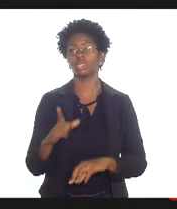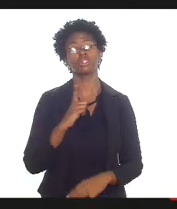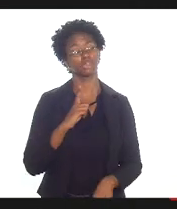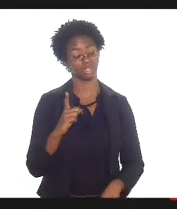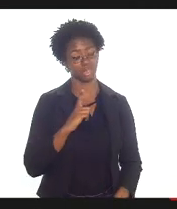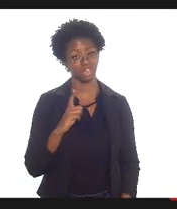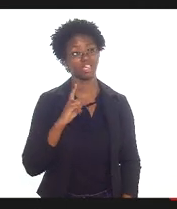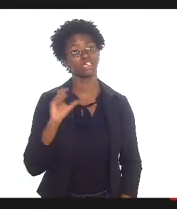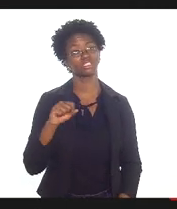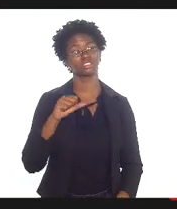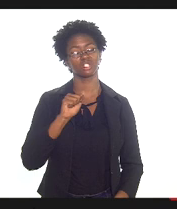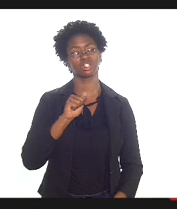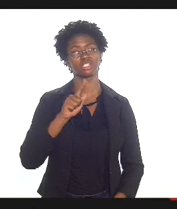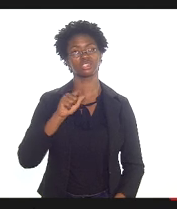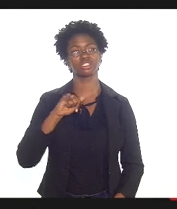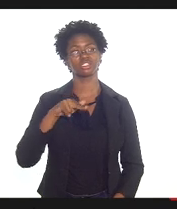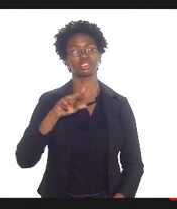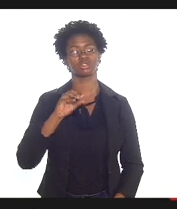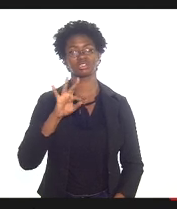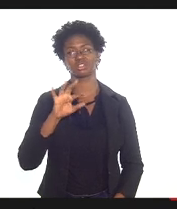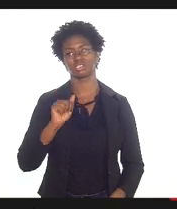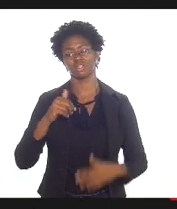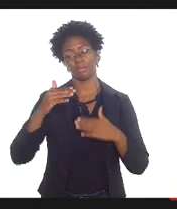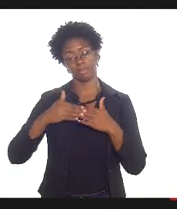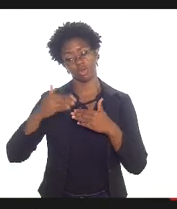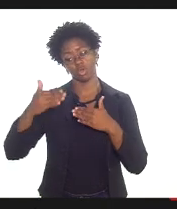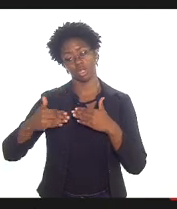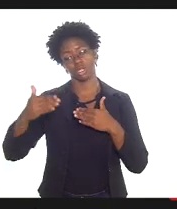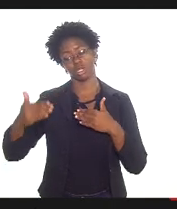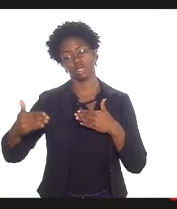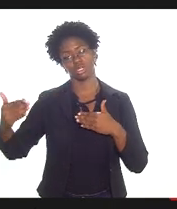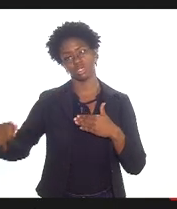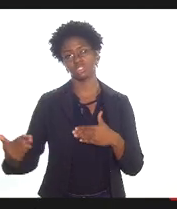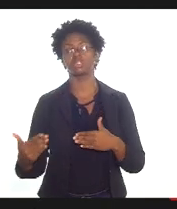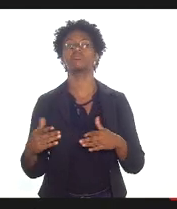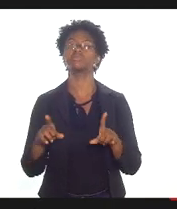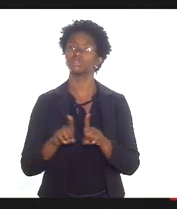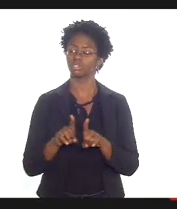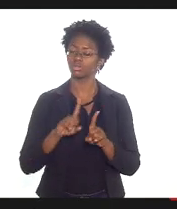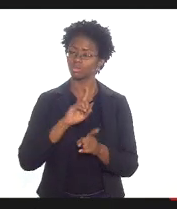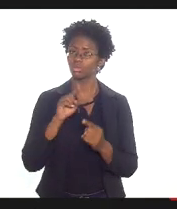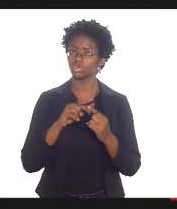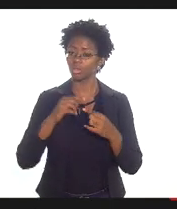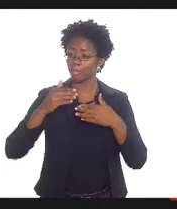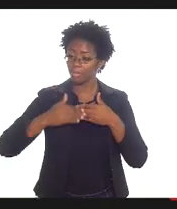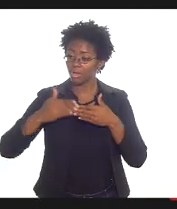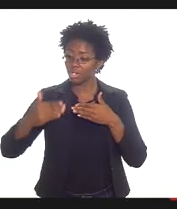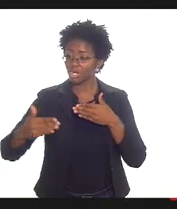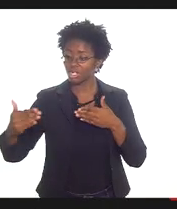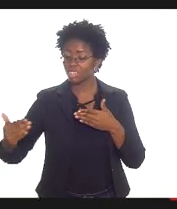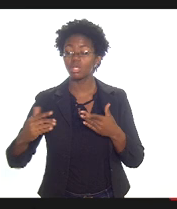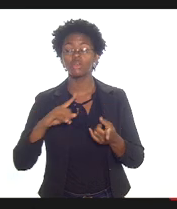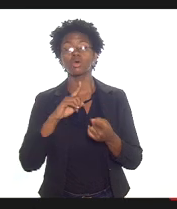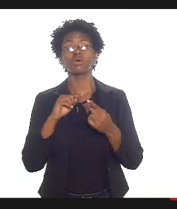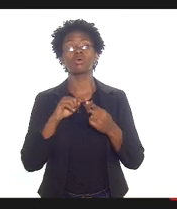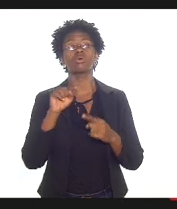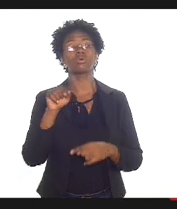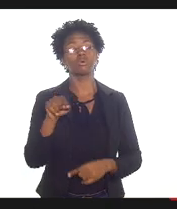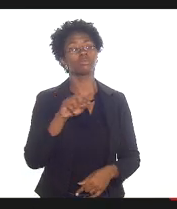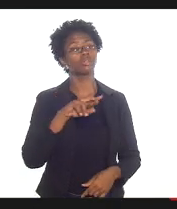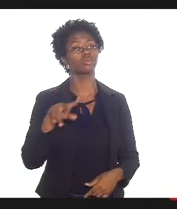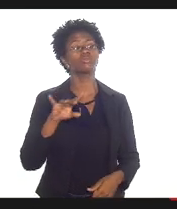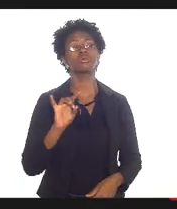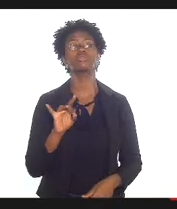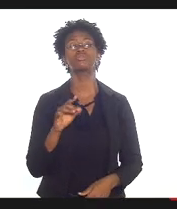existe uma alíquota progressiva, uma incidência progressiva que diz respeito não